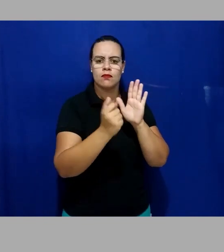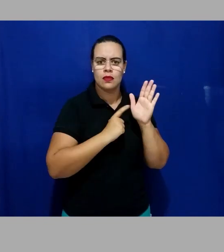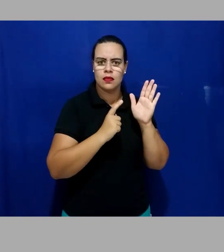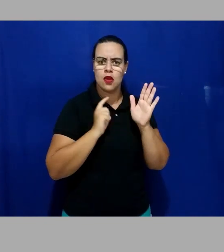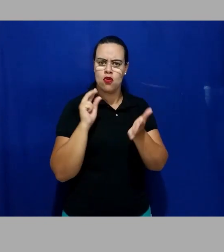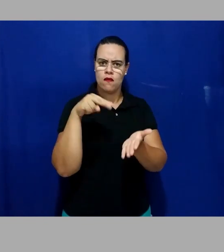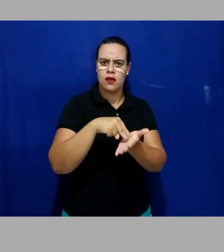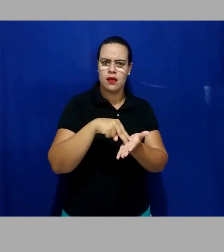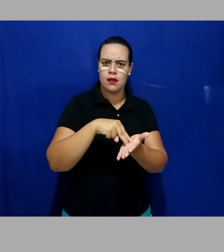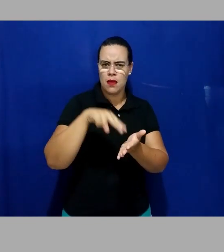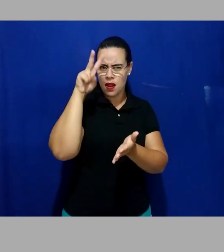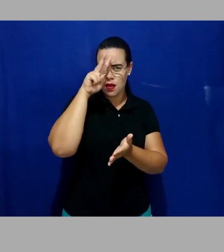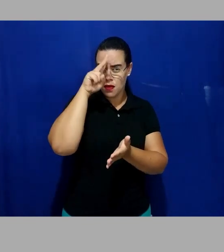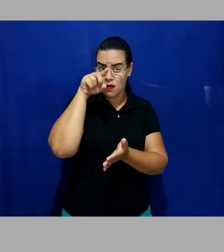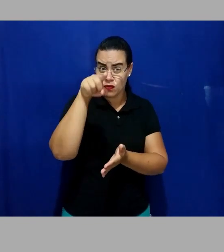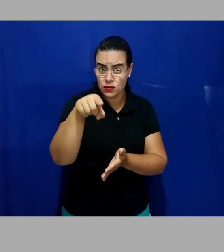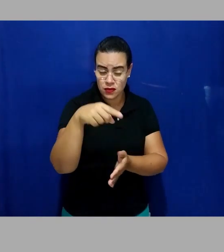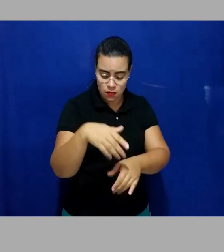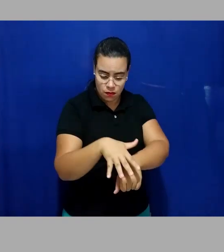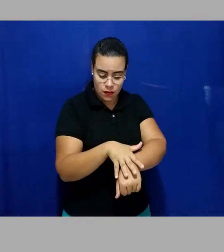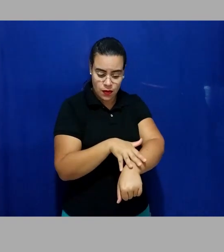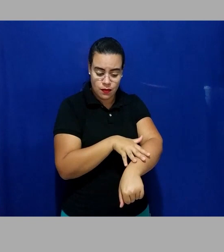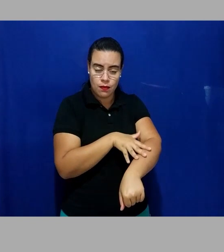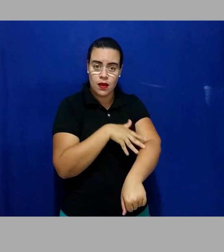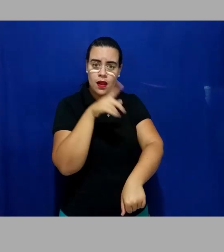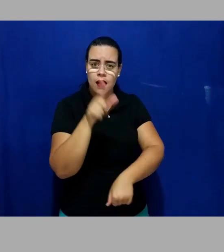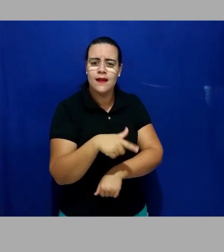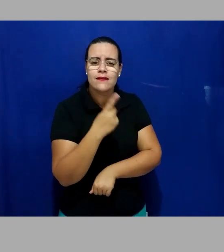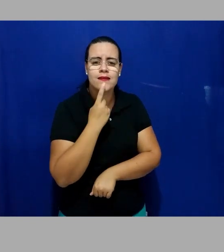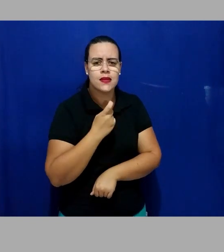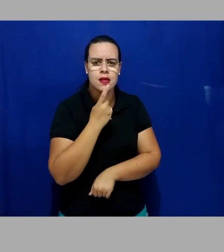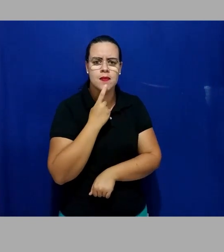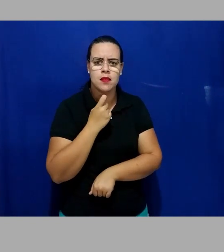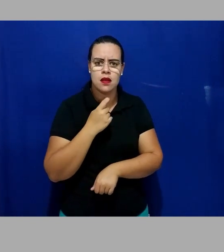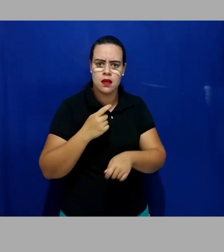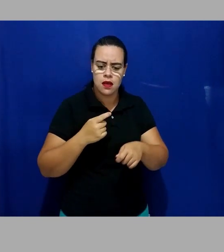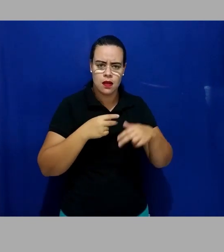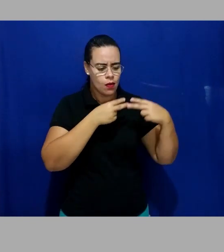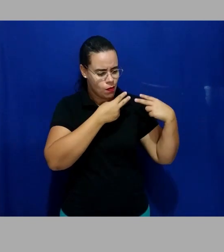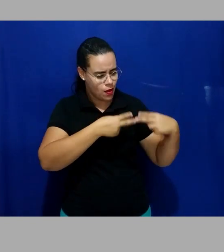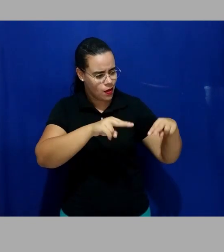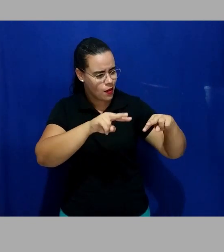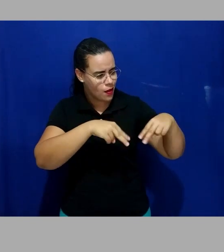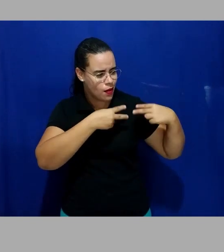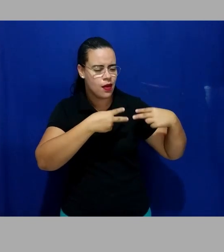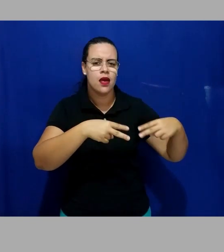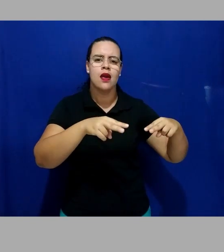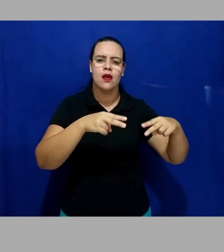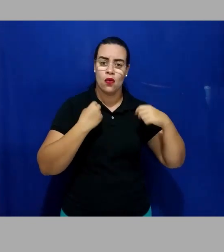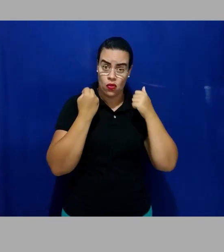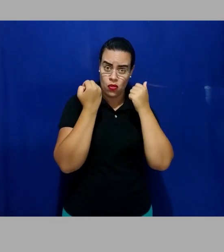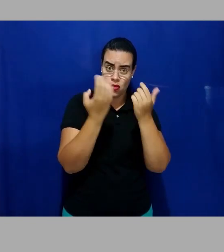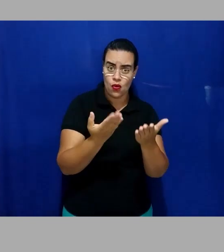mestiça, misturada, miscigenada, marcada. Eu vim aqui para te lembrar da minha pele vermelha. Te